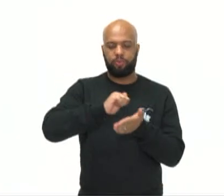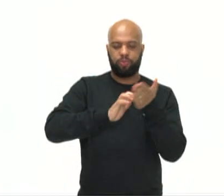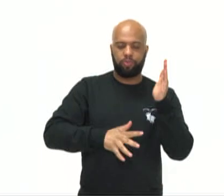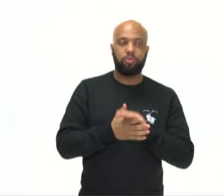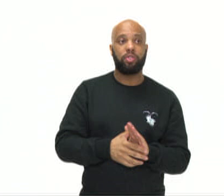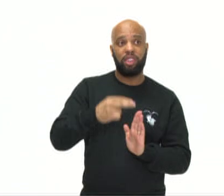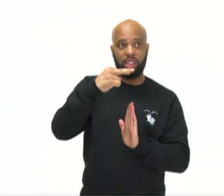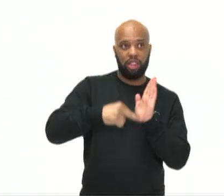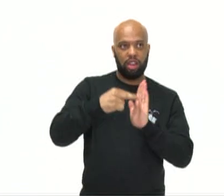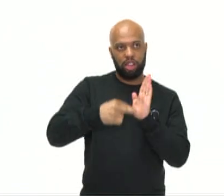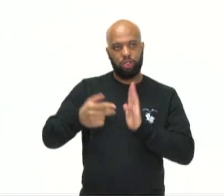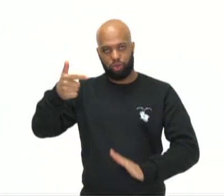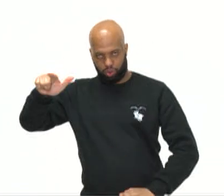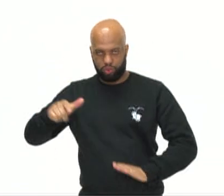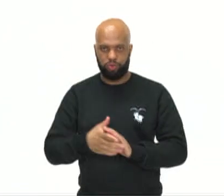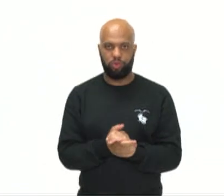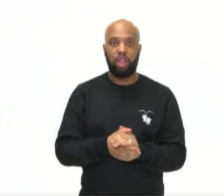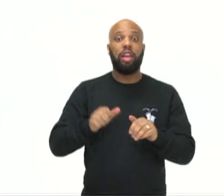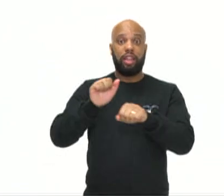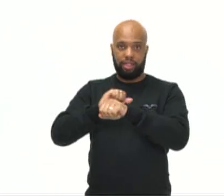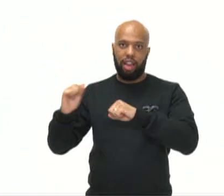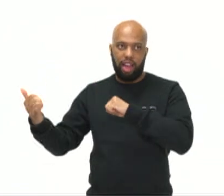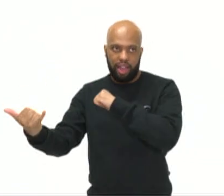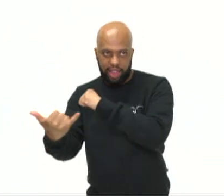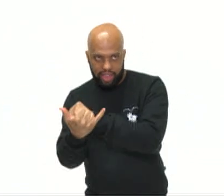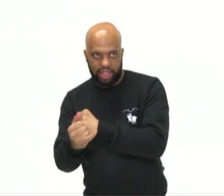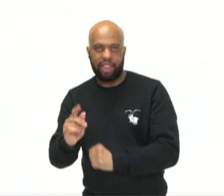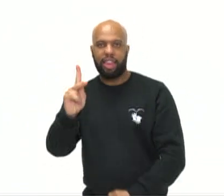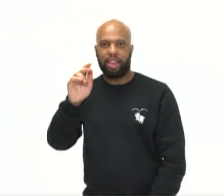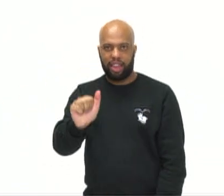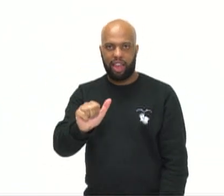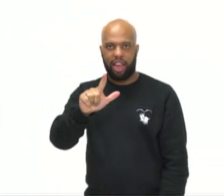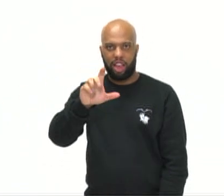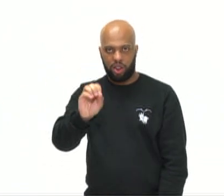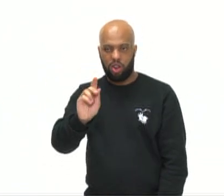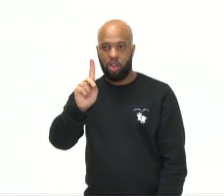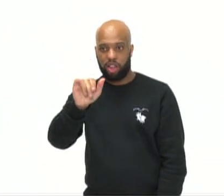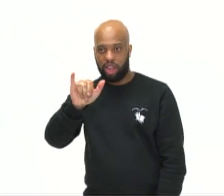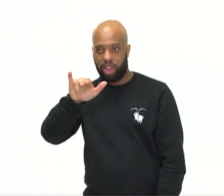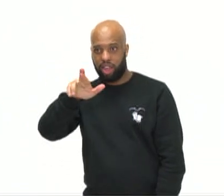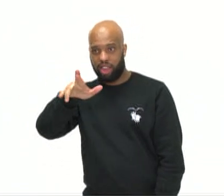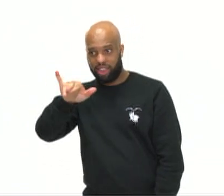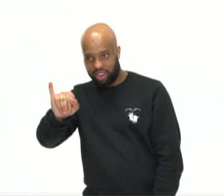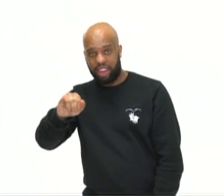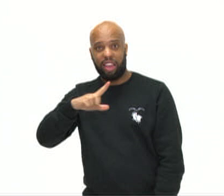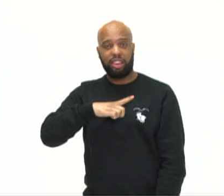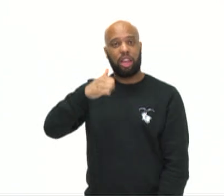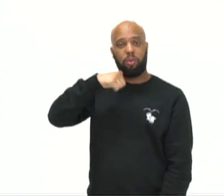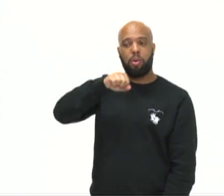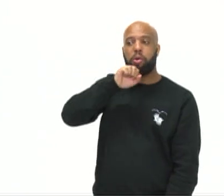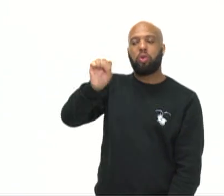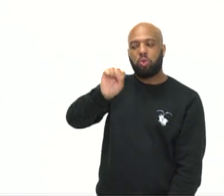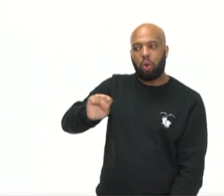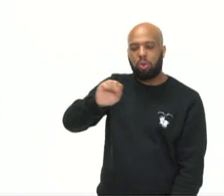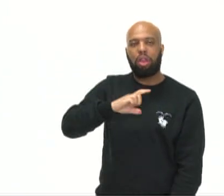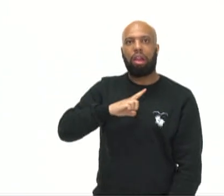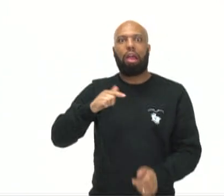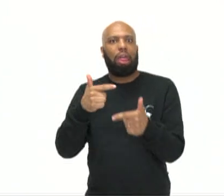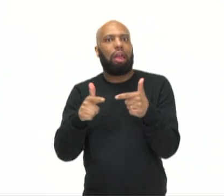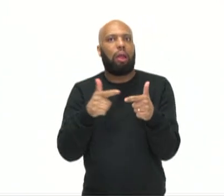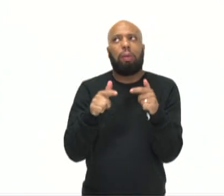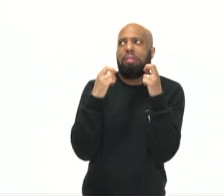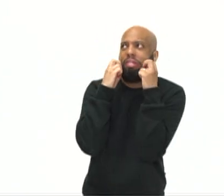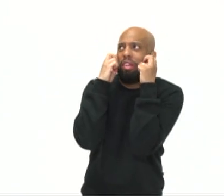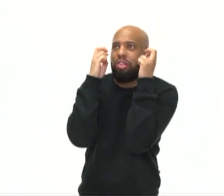Releia a sinopse. Na ilha grega de Kolokaire, uma mãe solteira enfrenta uma saia justa quando a